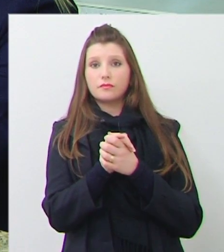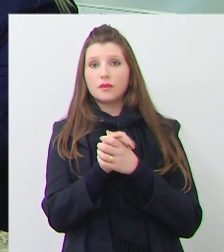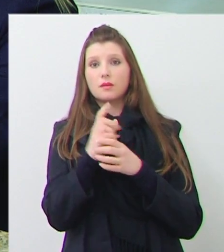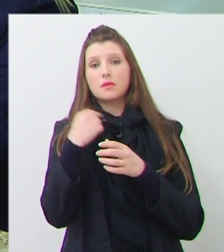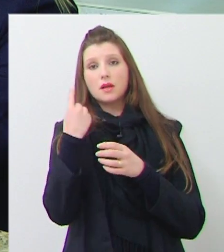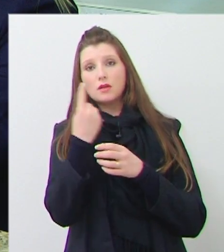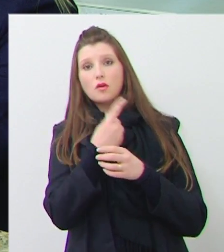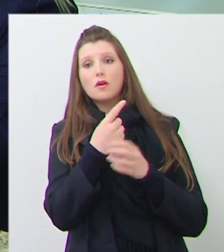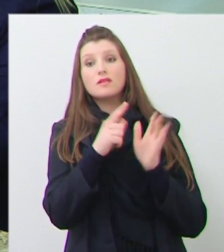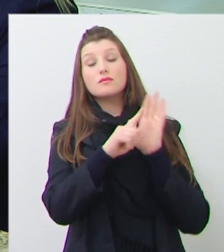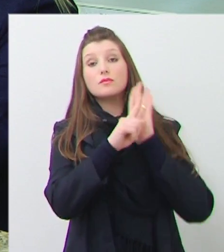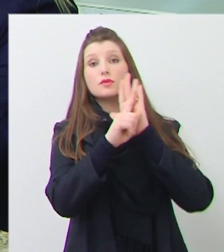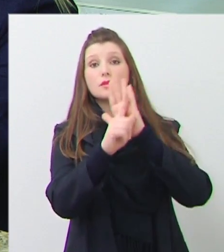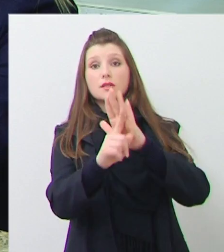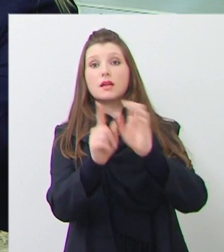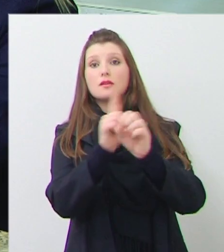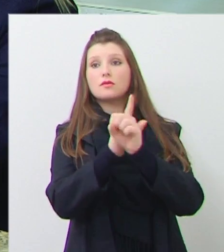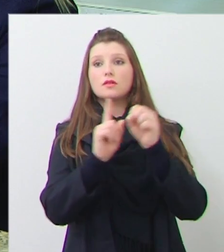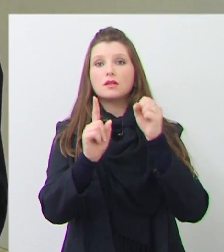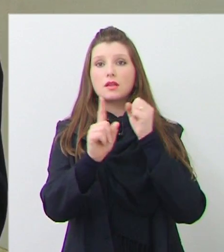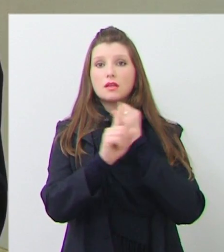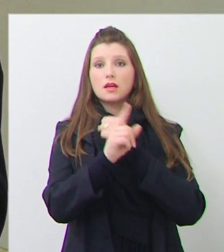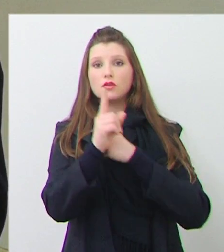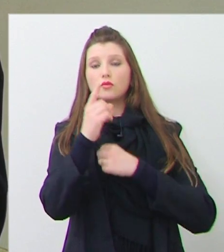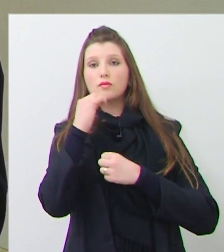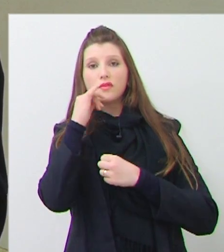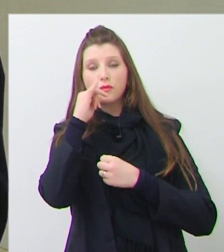levar à sociedade uma informação